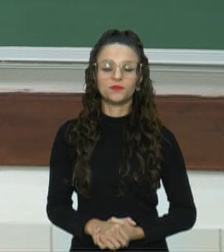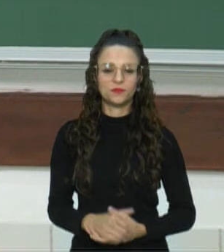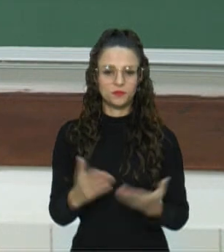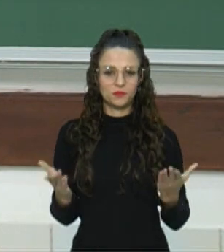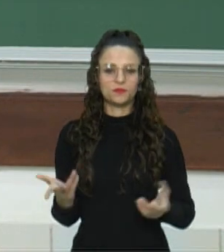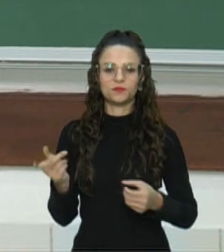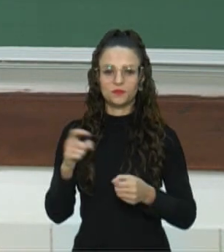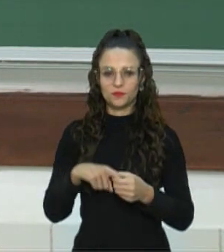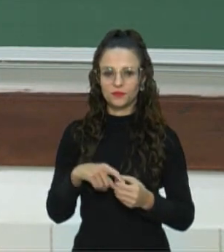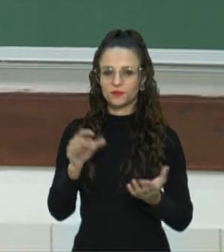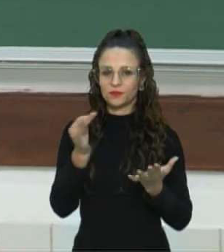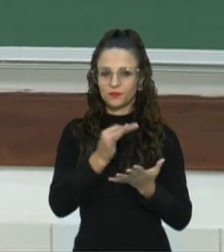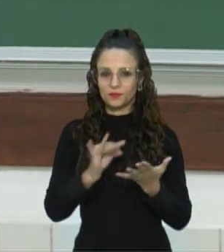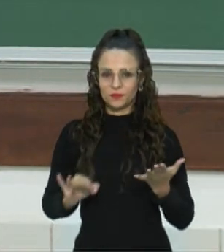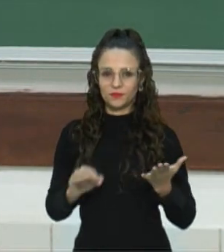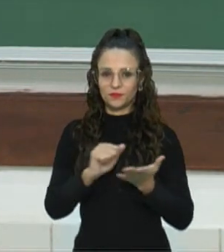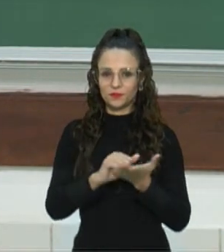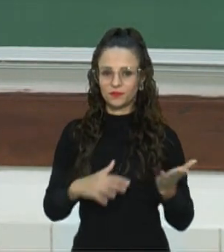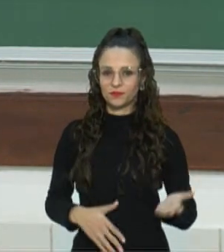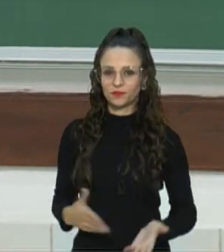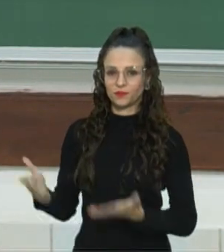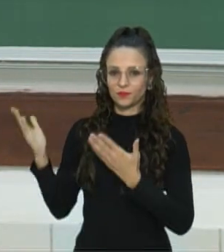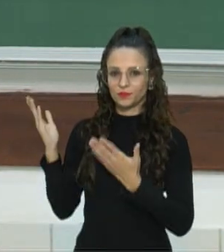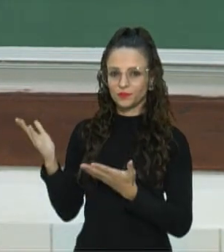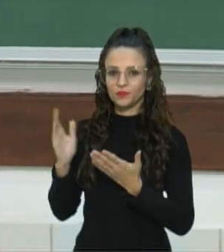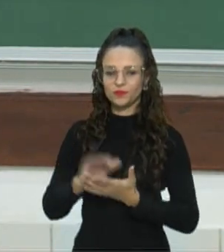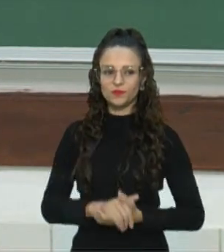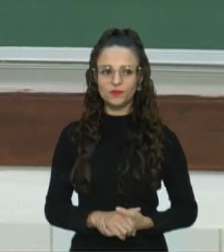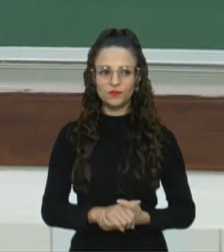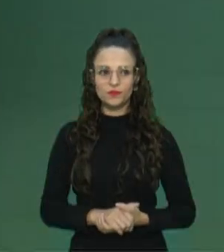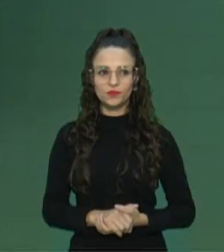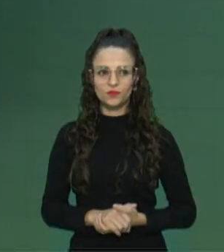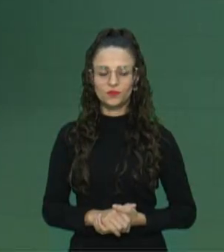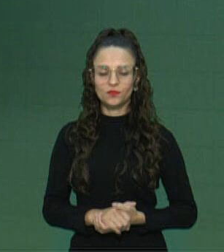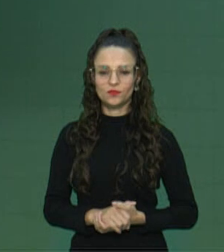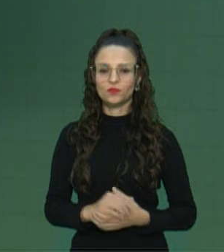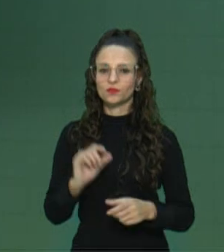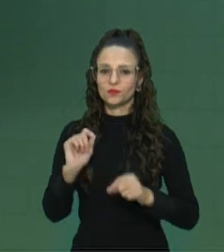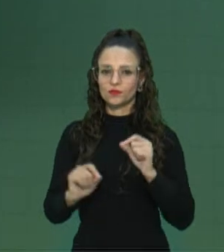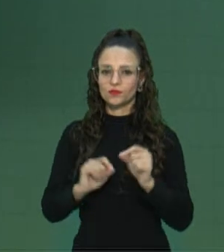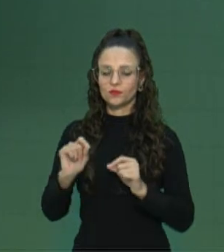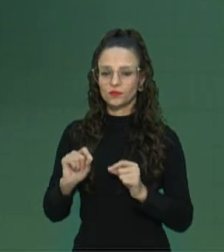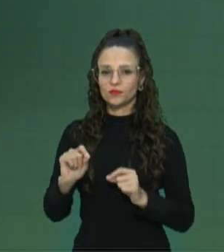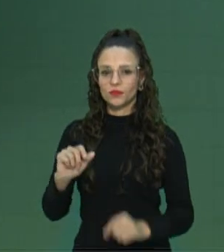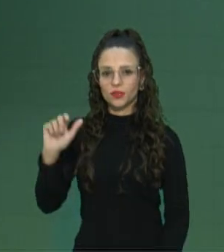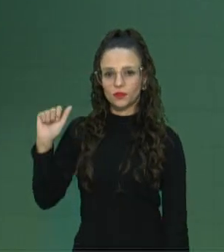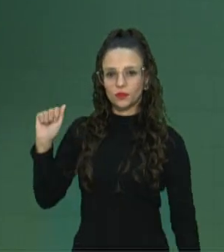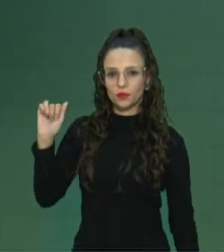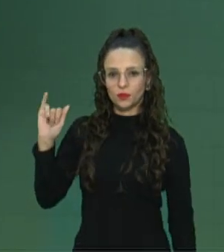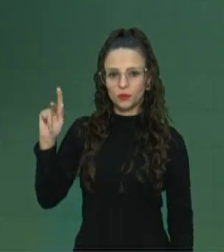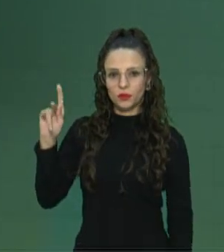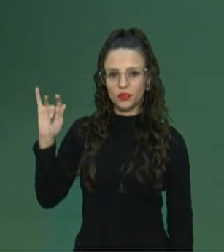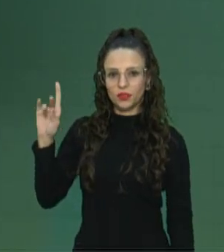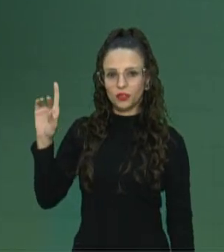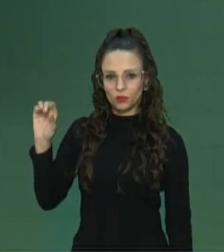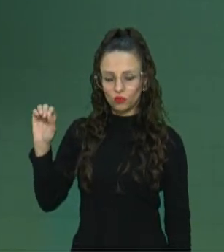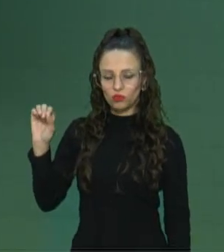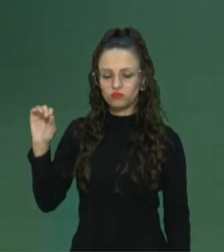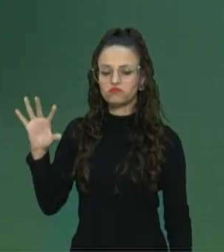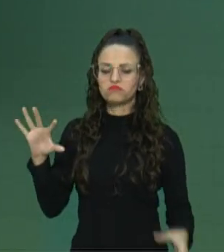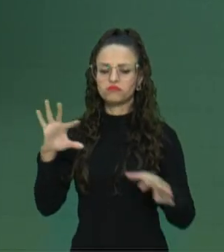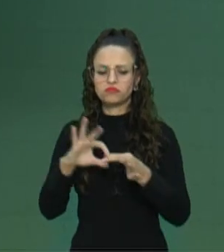Retornando então, galera, com a correção de atividade que eu tinha ficado aqui para vocês, que era o quê? Em que é baseado então as técnicas e golpes do